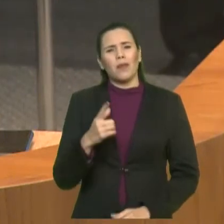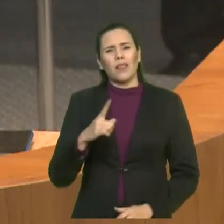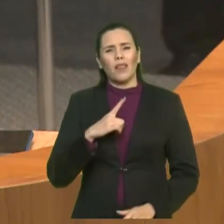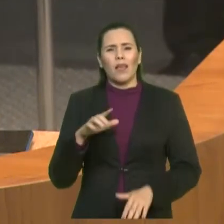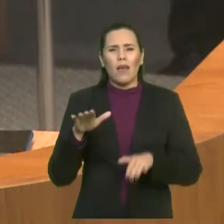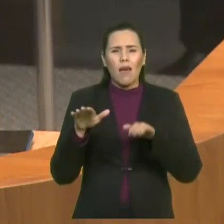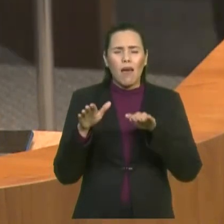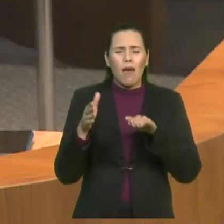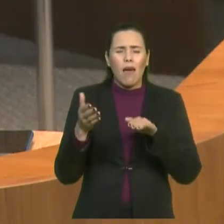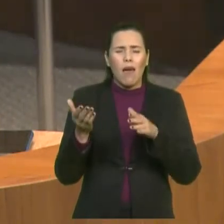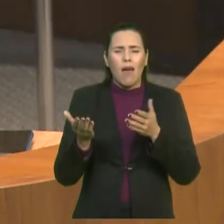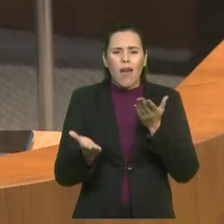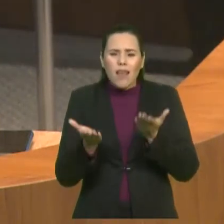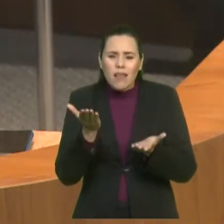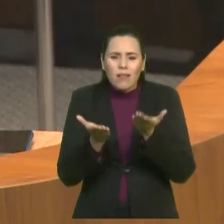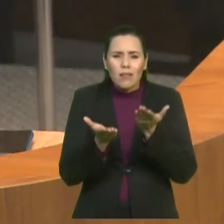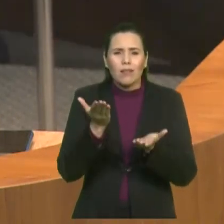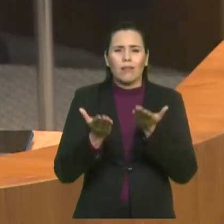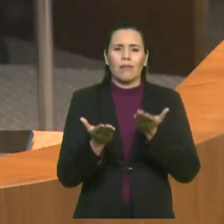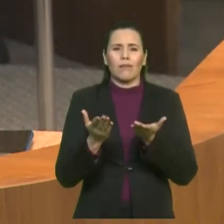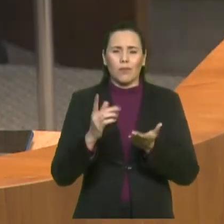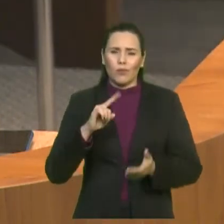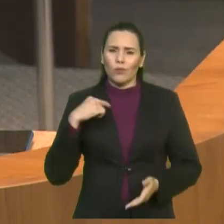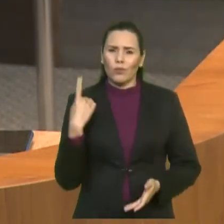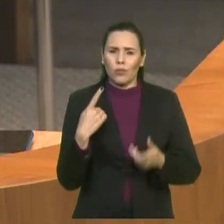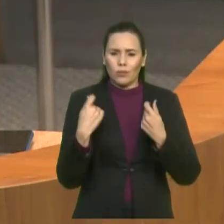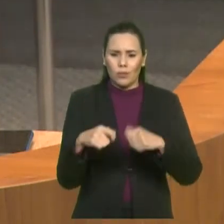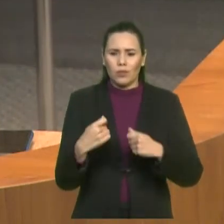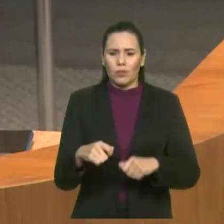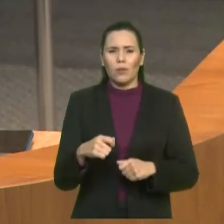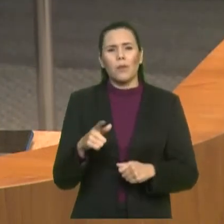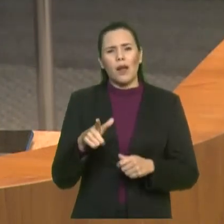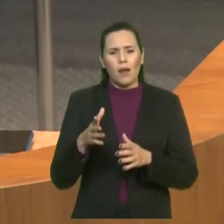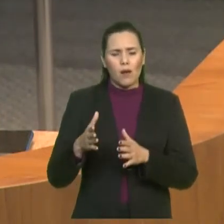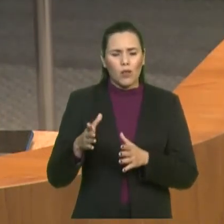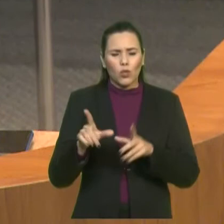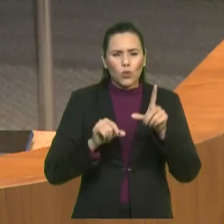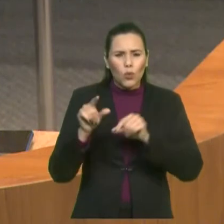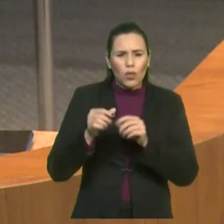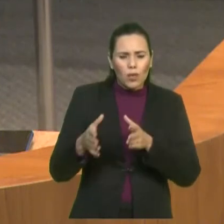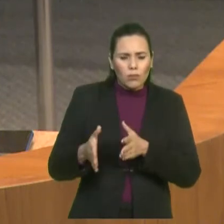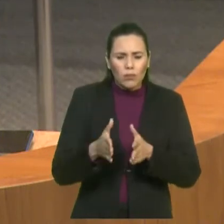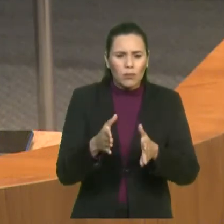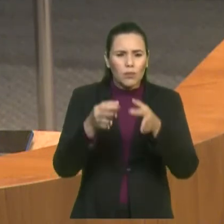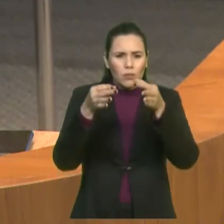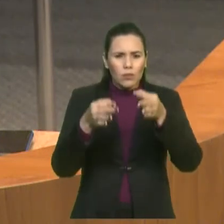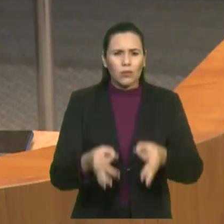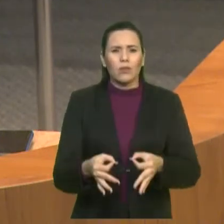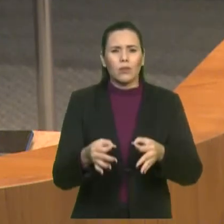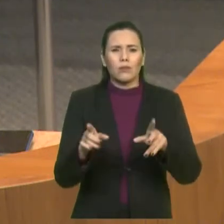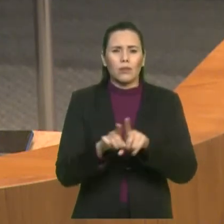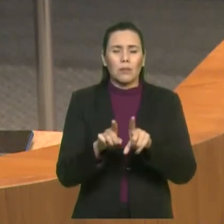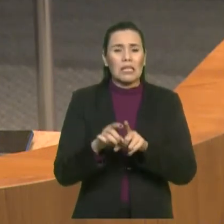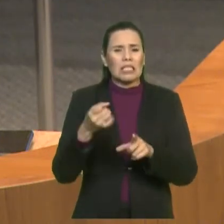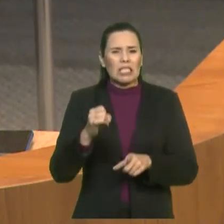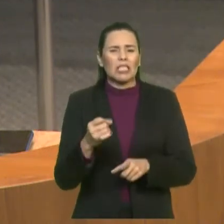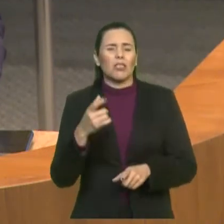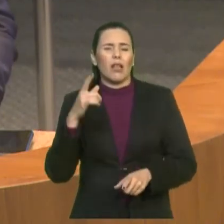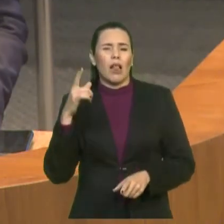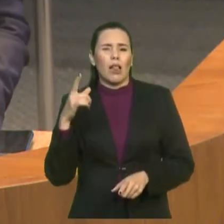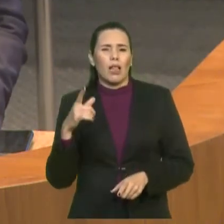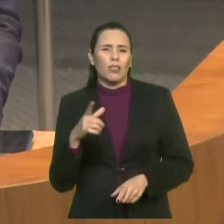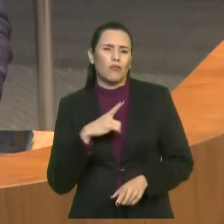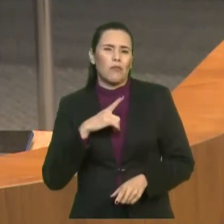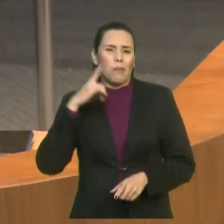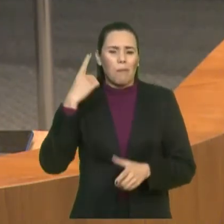aguçada nas mulheres para nos conduzirmos em situações onde precisamos